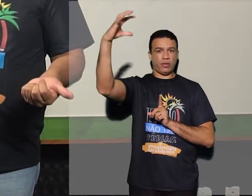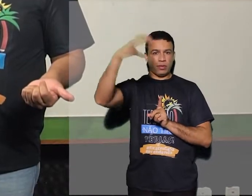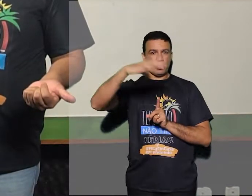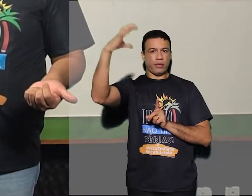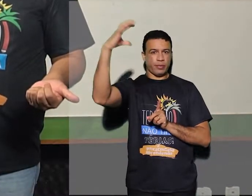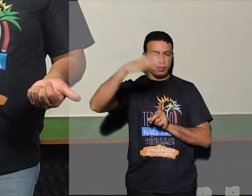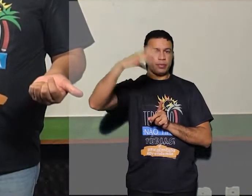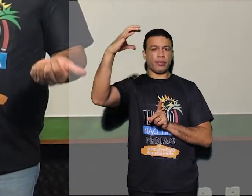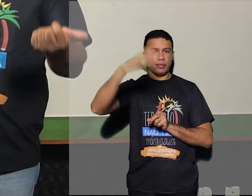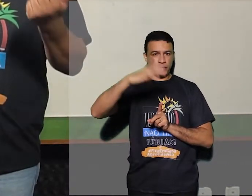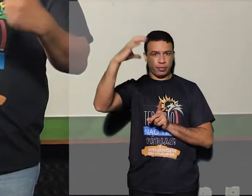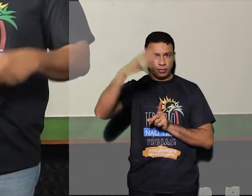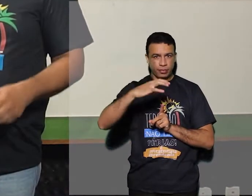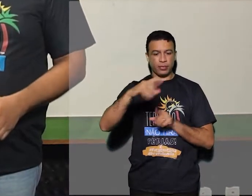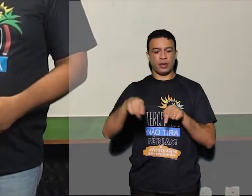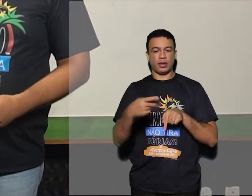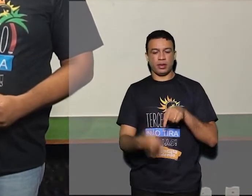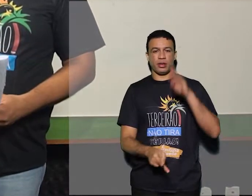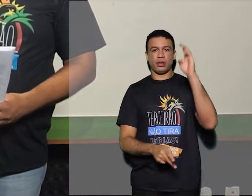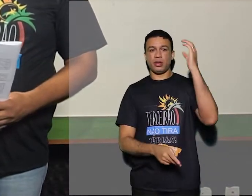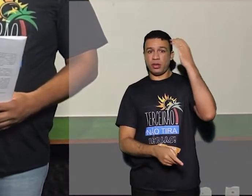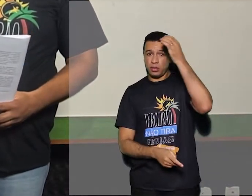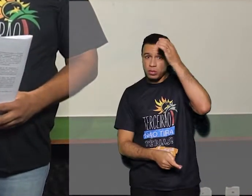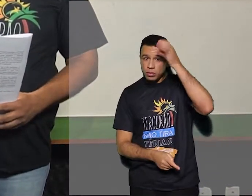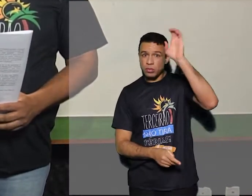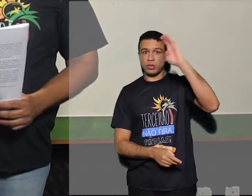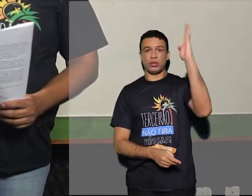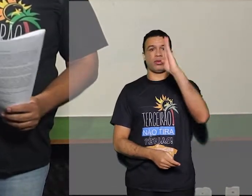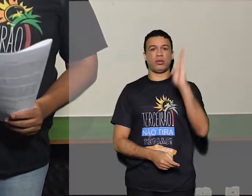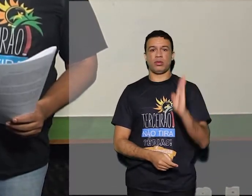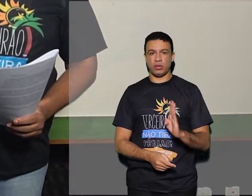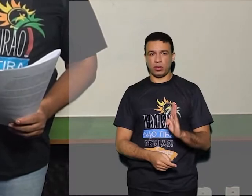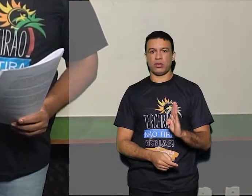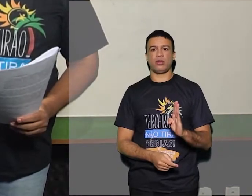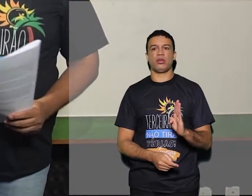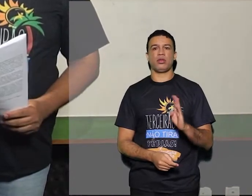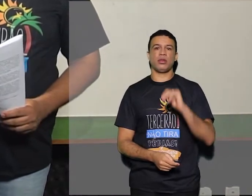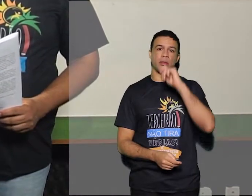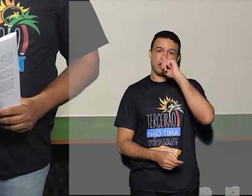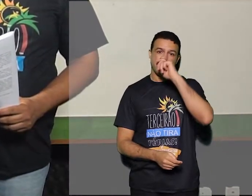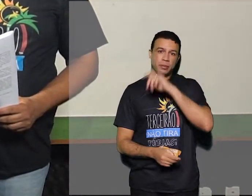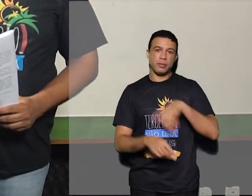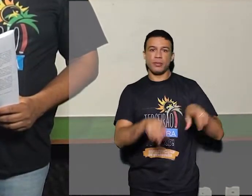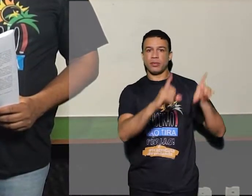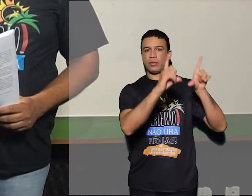buscou representar na cultura brasileira, né, obras bem